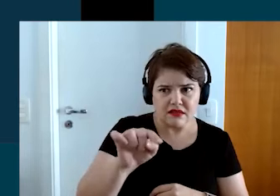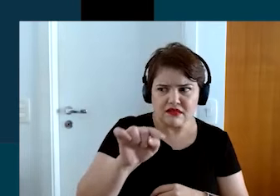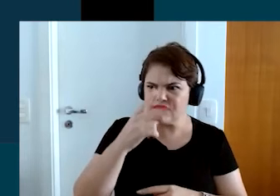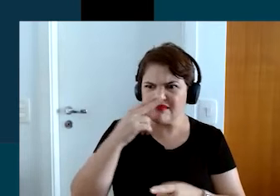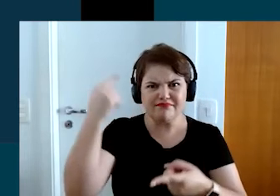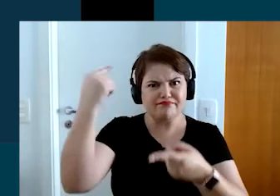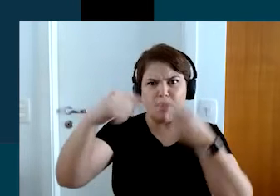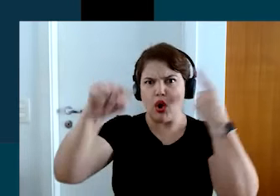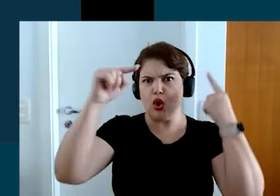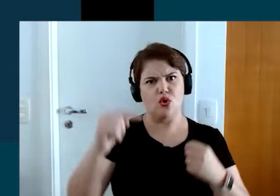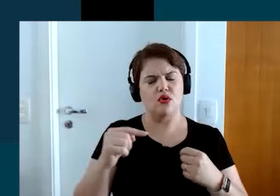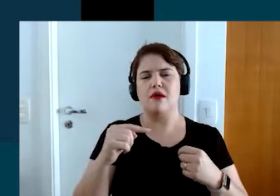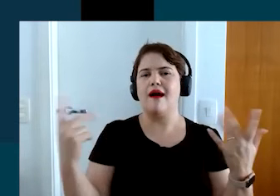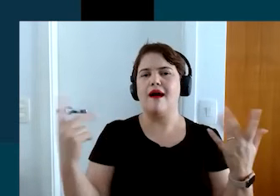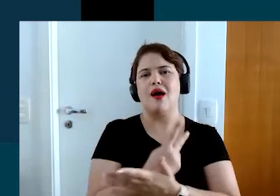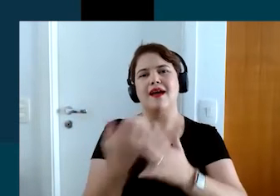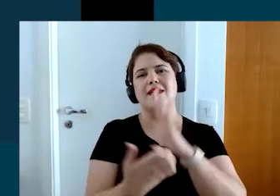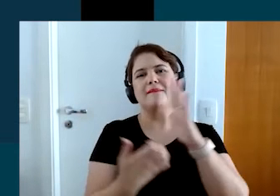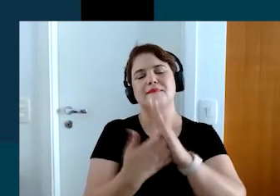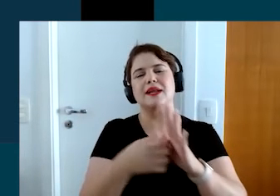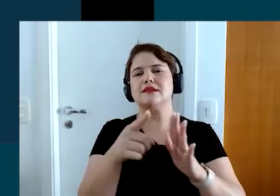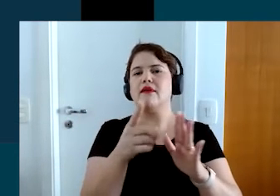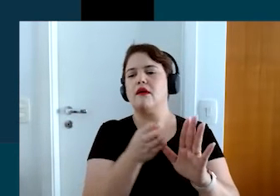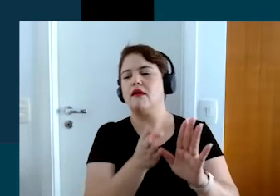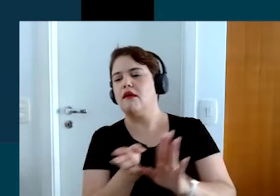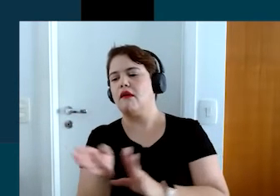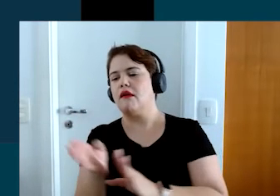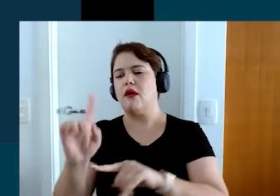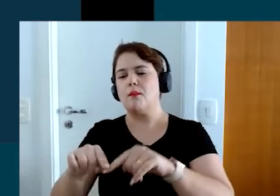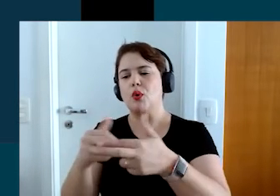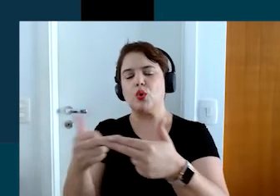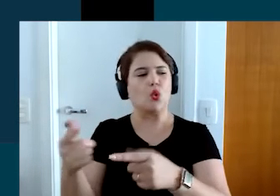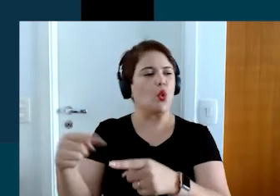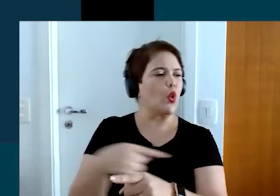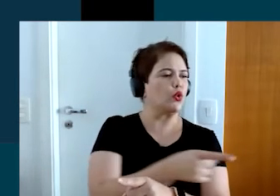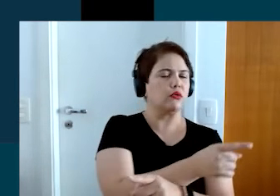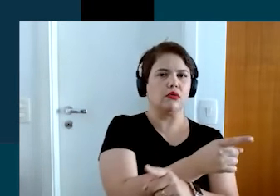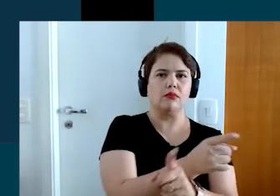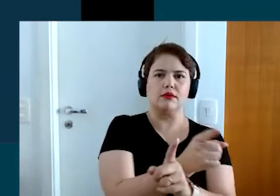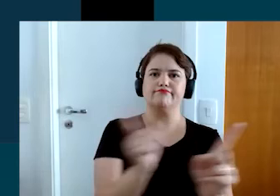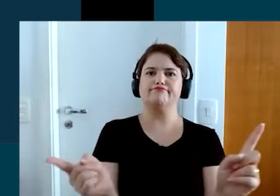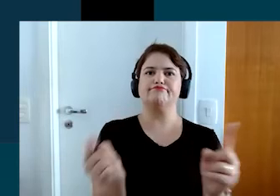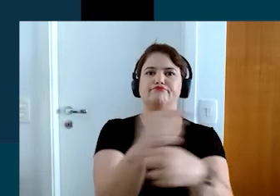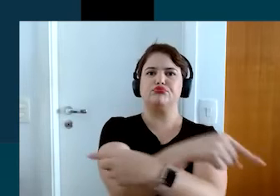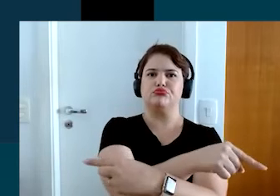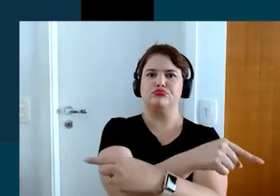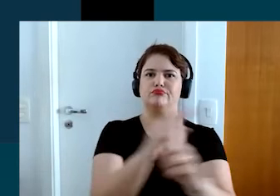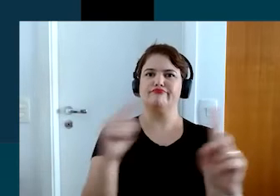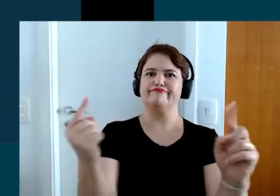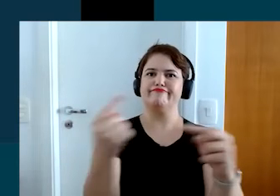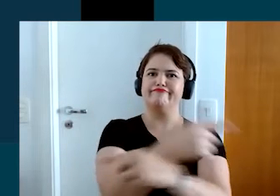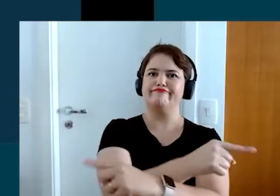que vai acontecer é que a empresa está indo para algum lugar e o produto está indo para outro lugar totalmente diferente, né? Então, o produto não vai